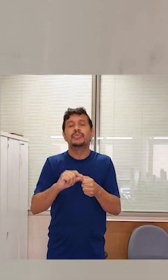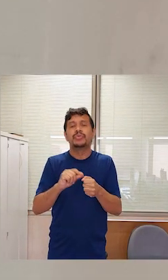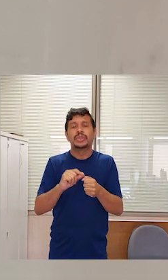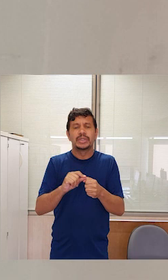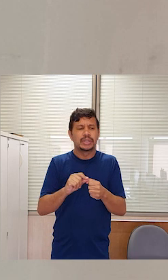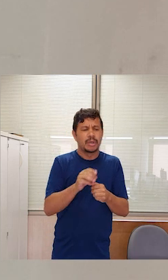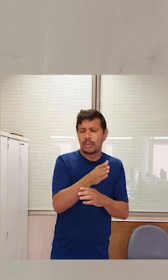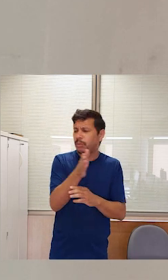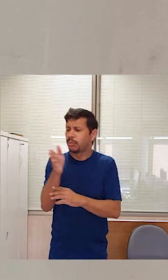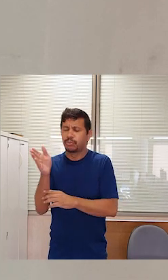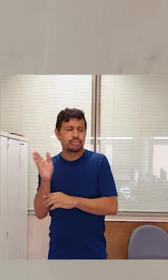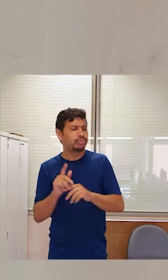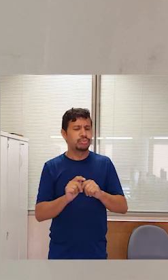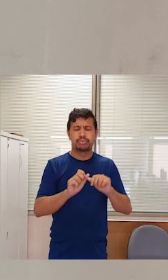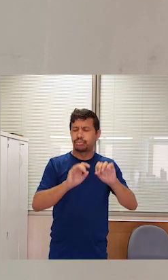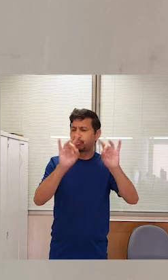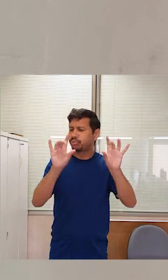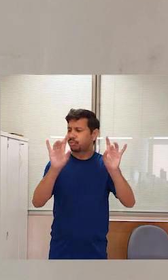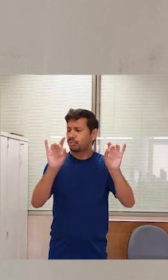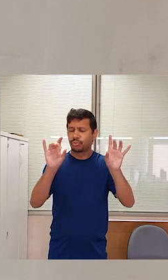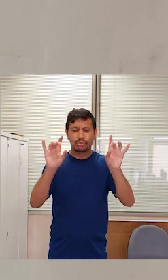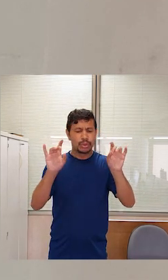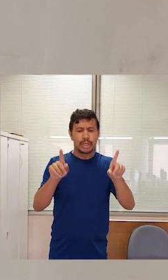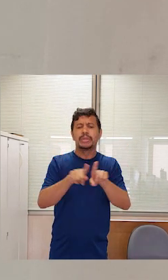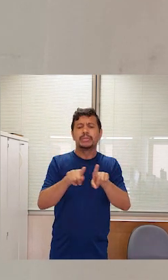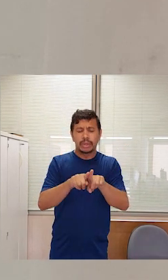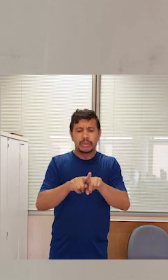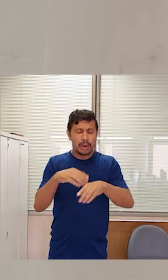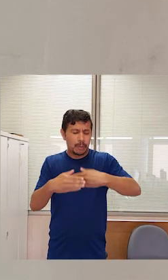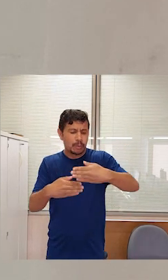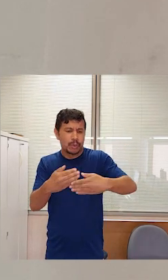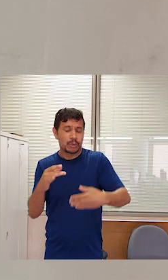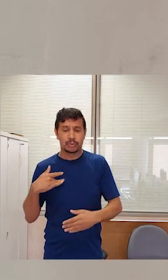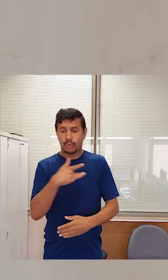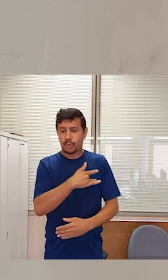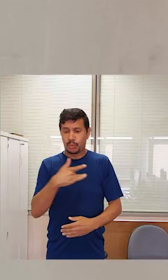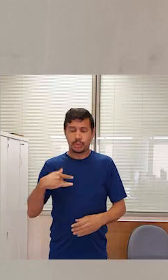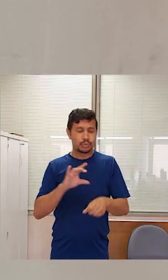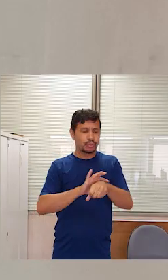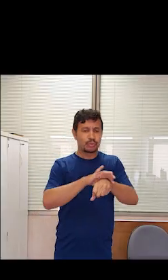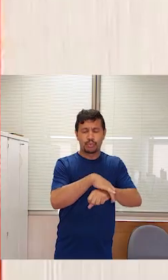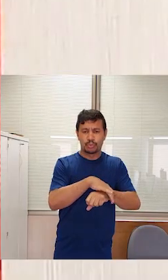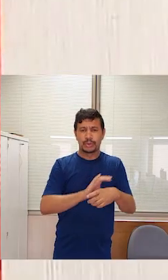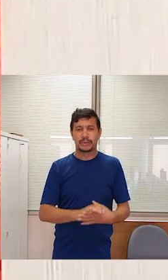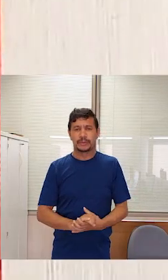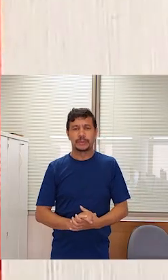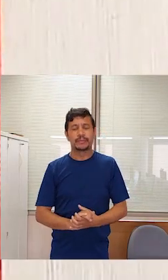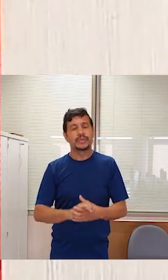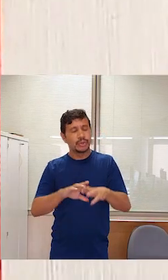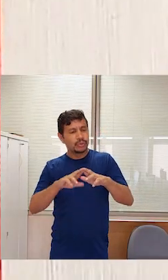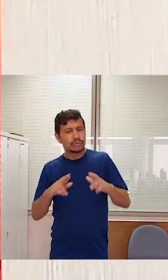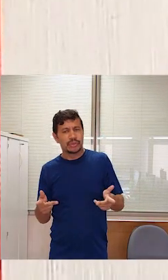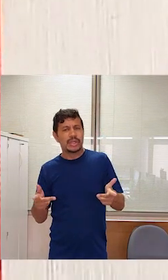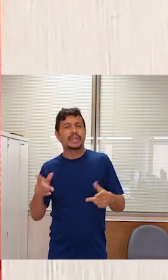realizamos e participamos de diversos eventos e atividades para promover a saúde e segurança.